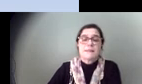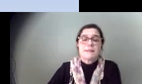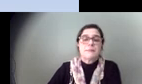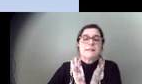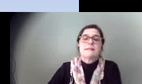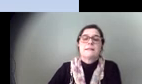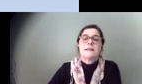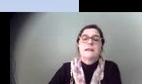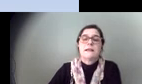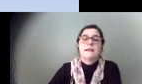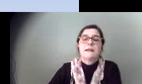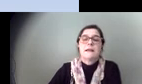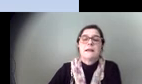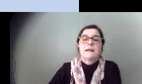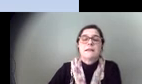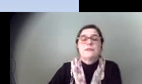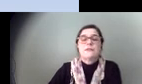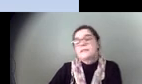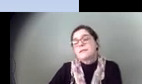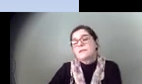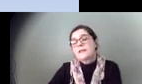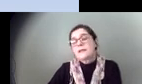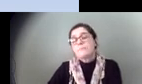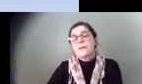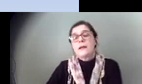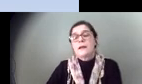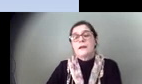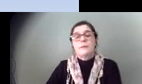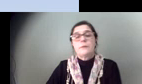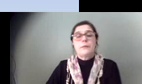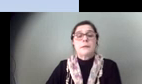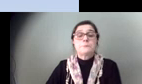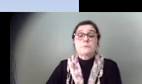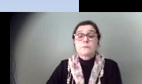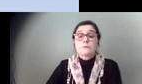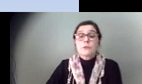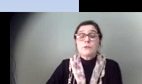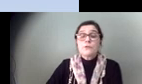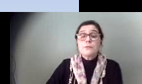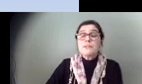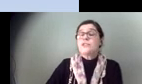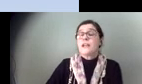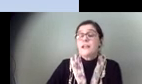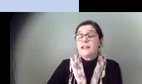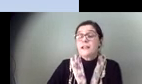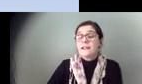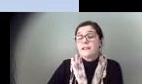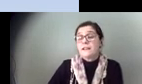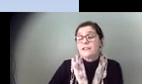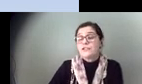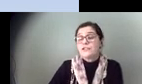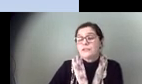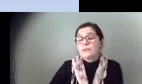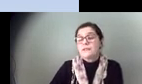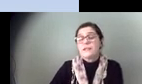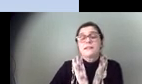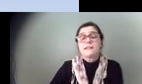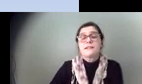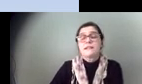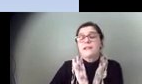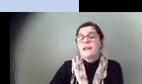nas ATPC. E nós estamos aqui para subsidiar e garantir